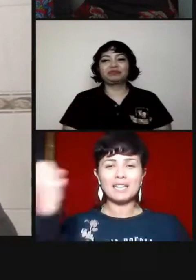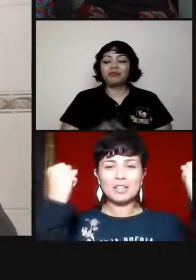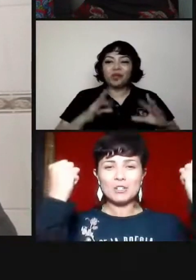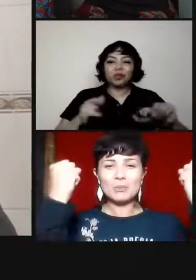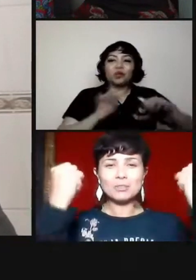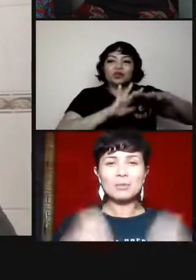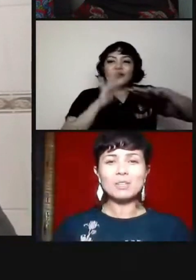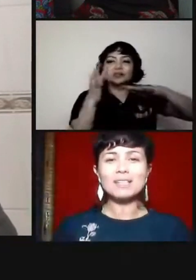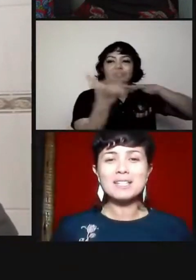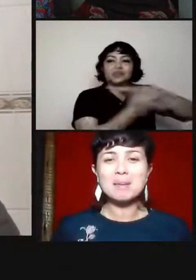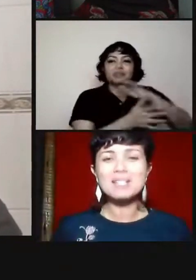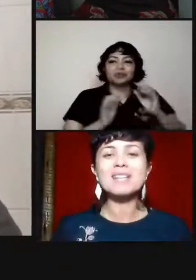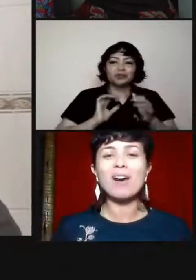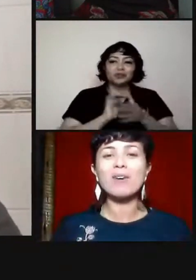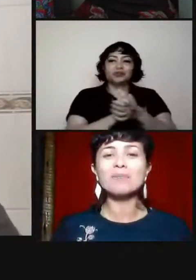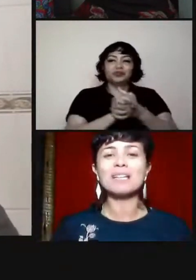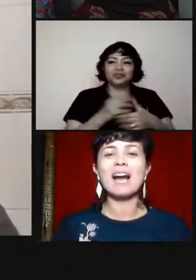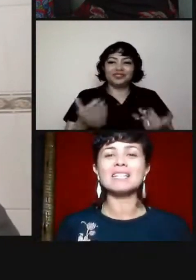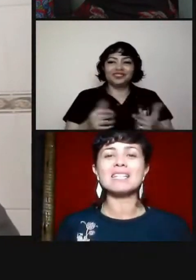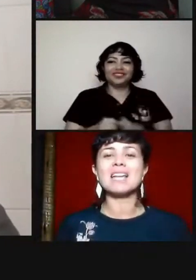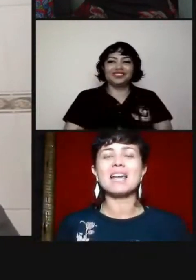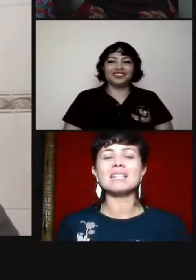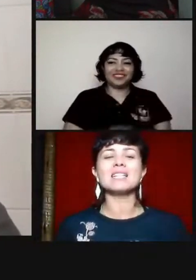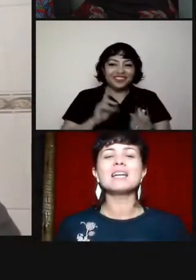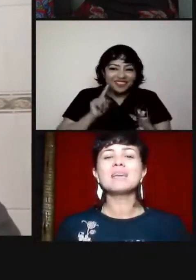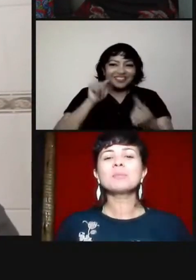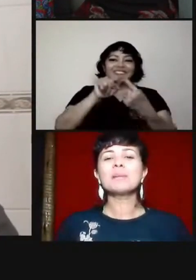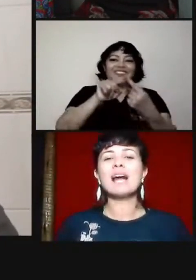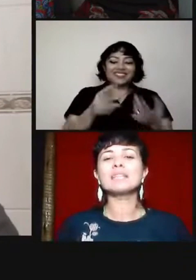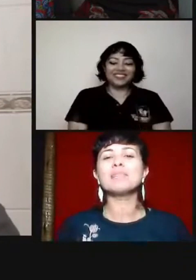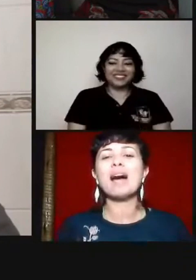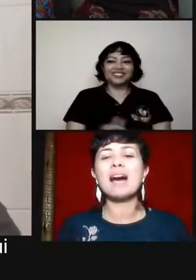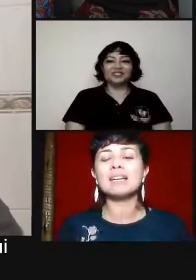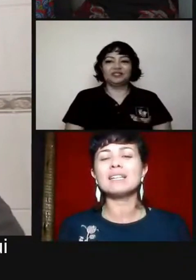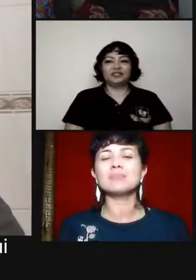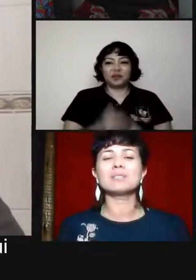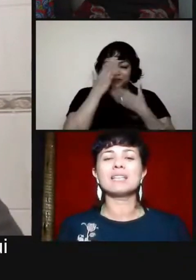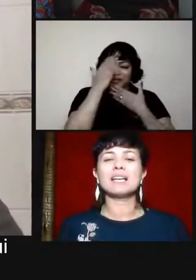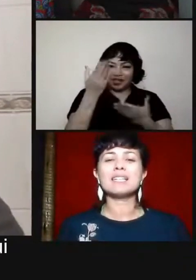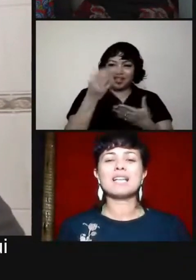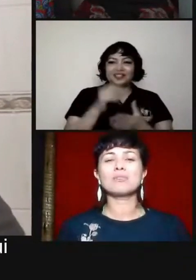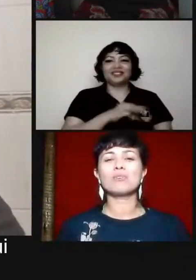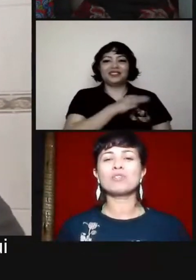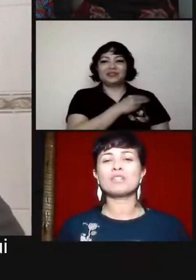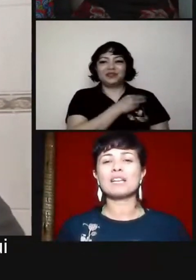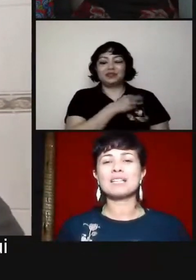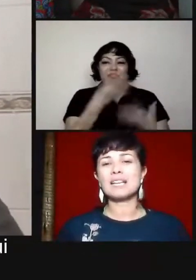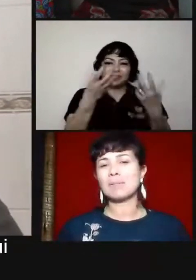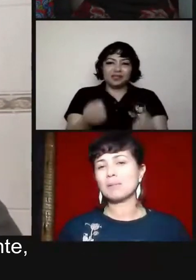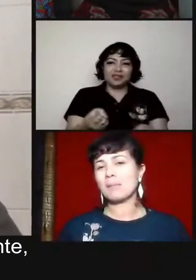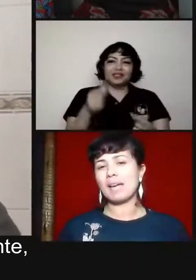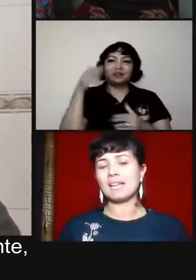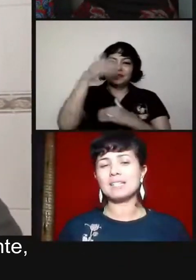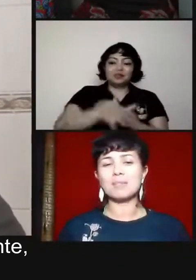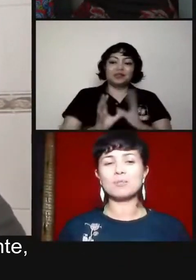aqui, juntas, unidas na missão. Obrigada, gente. Muito obrigada, Mara, por ter aceito o convite de estar nessa